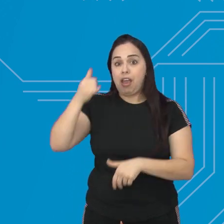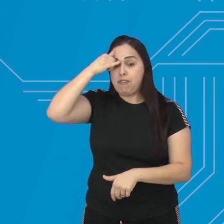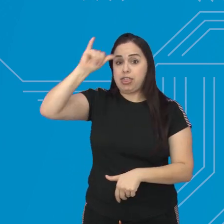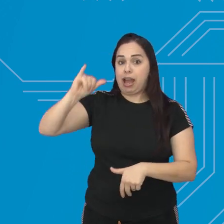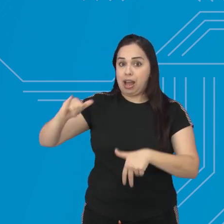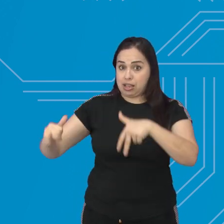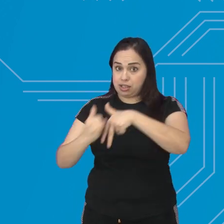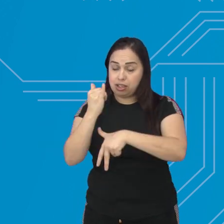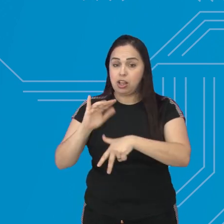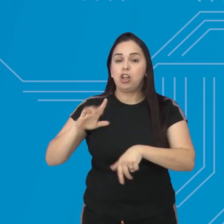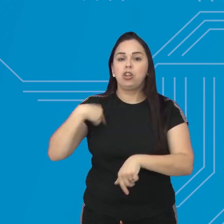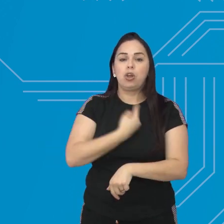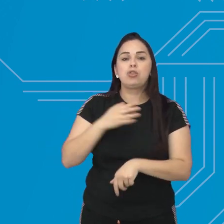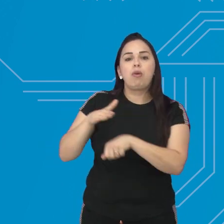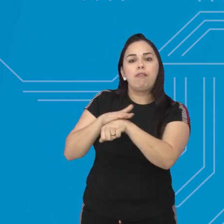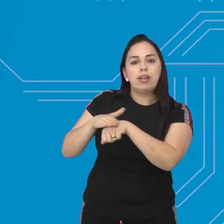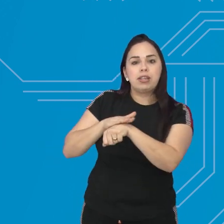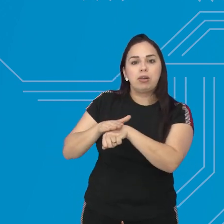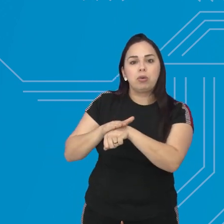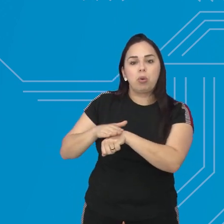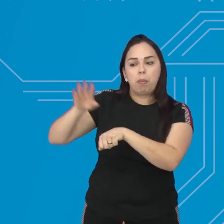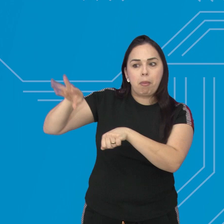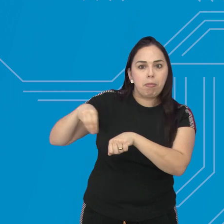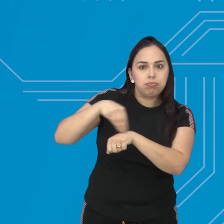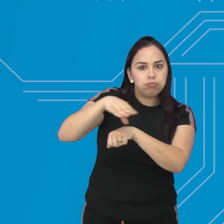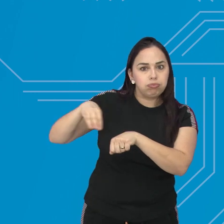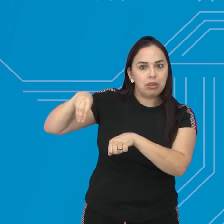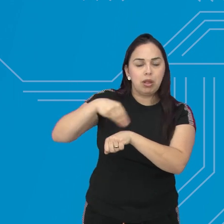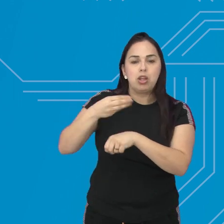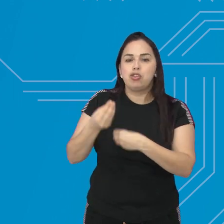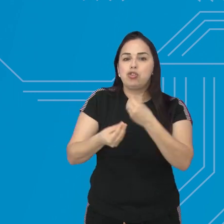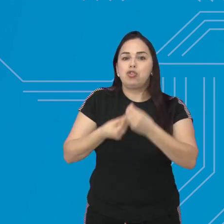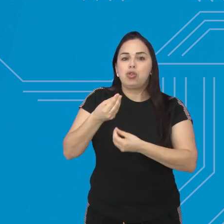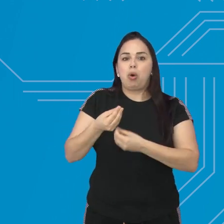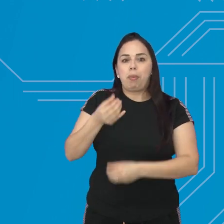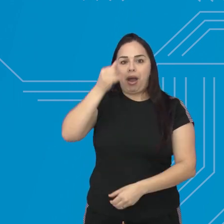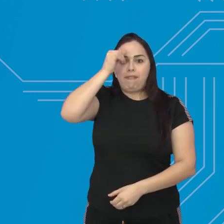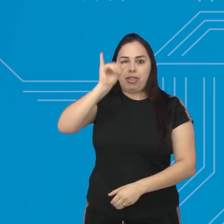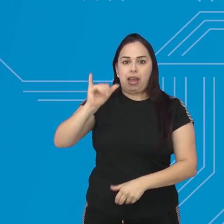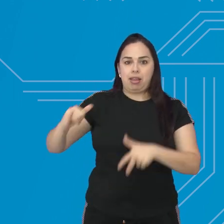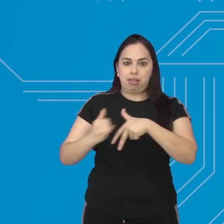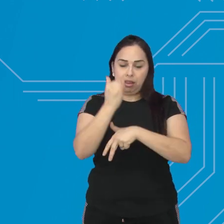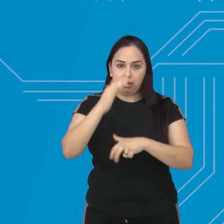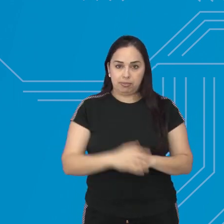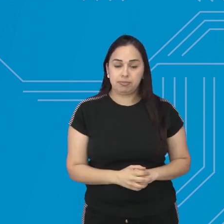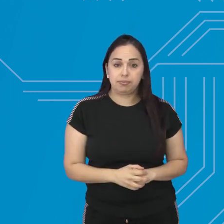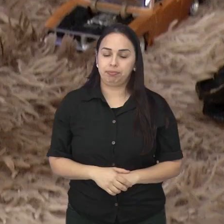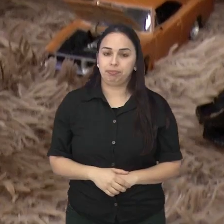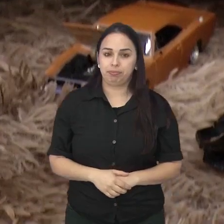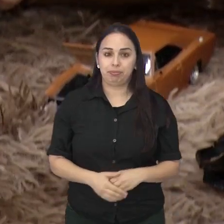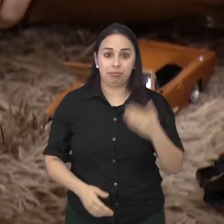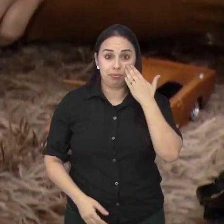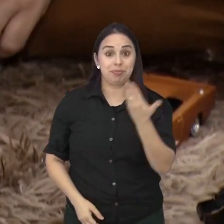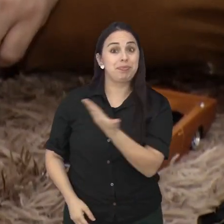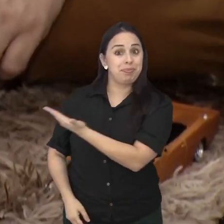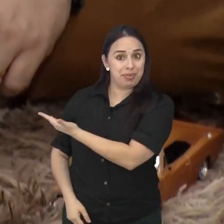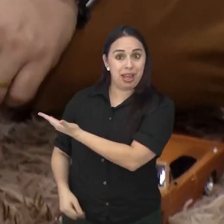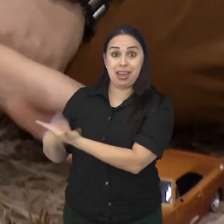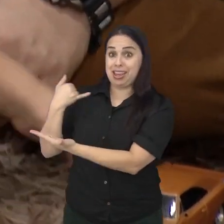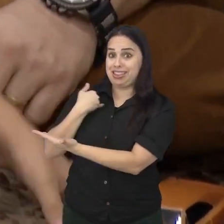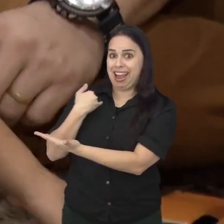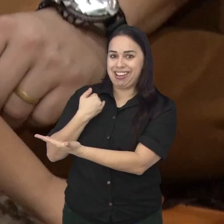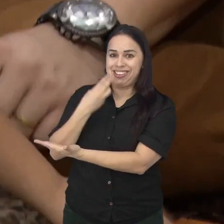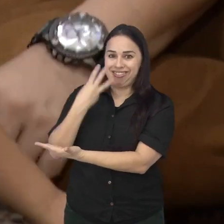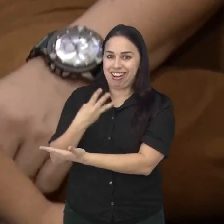esses acidentes com os filhos, nós conversamos com especialistas que deram algumas dicas de como se prevenir. O Miguel